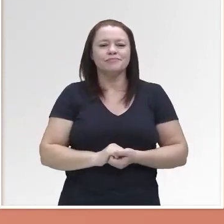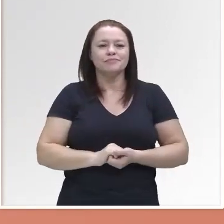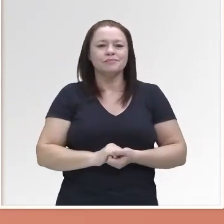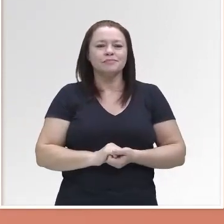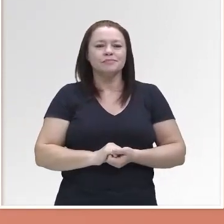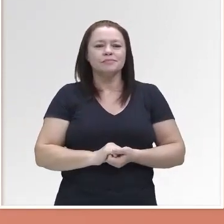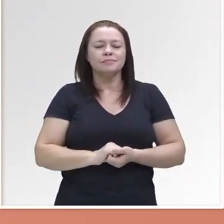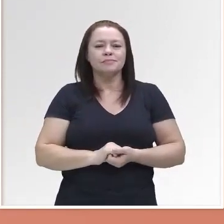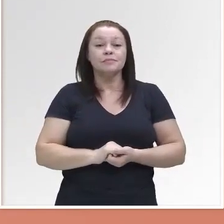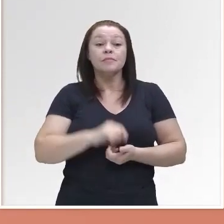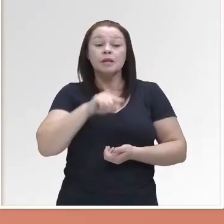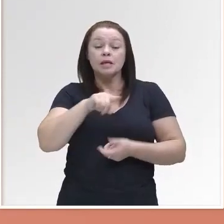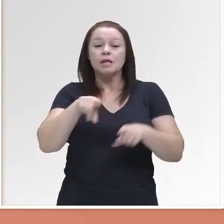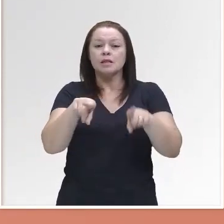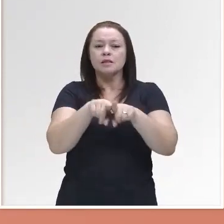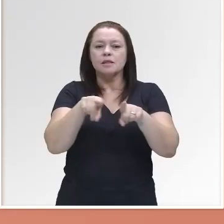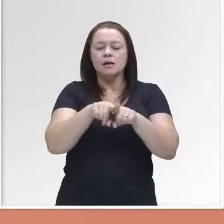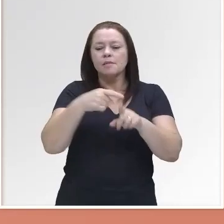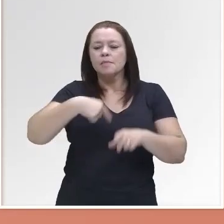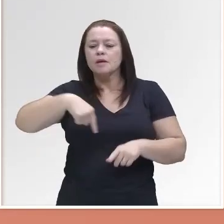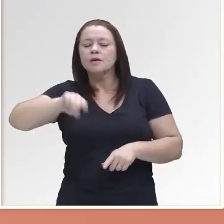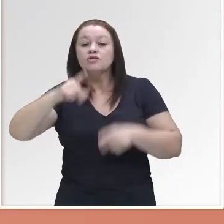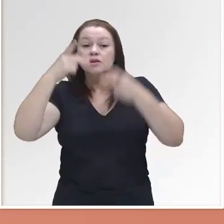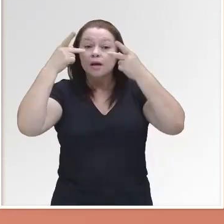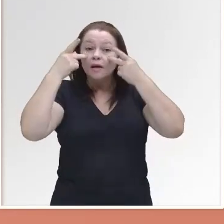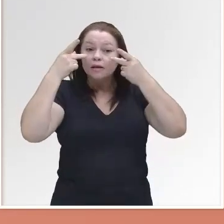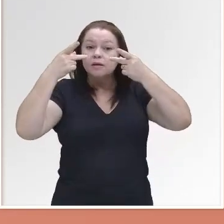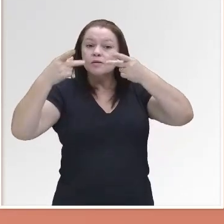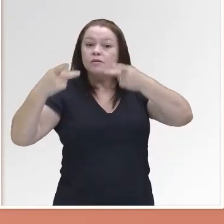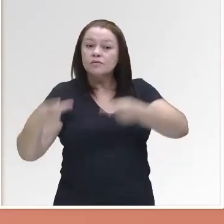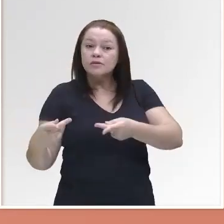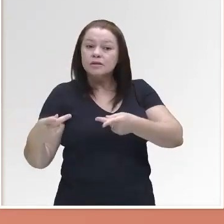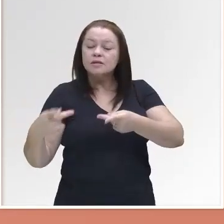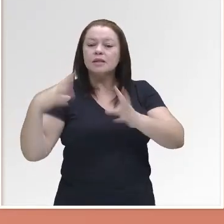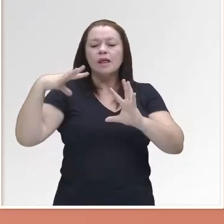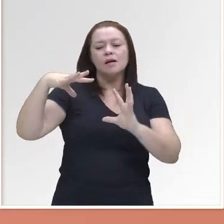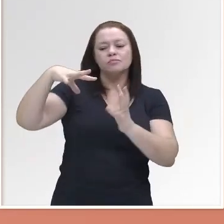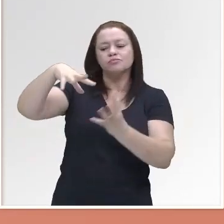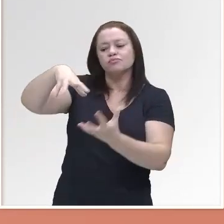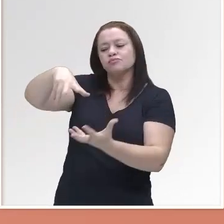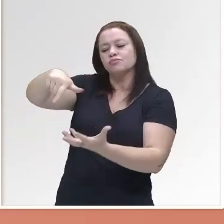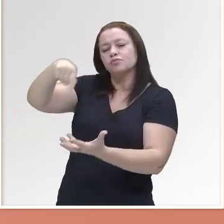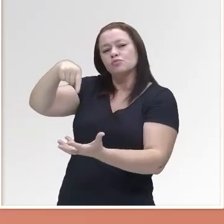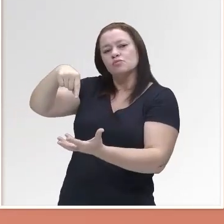e que tinha ido visitar o mundo dos humanos.